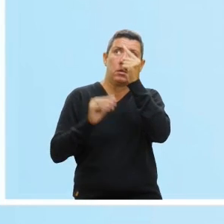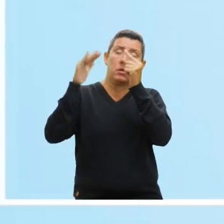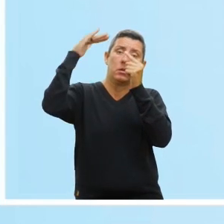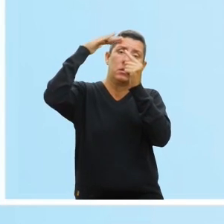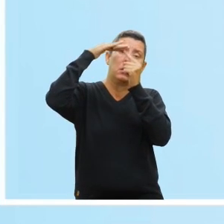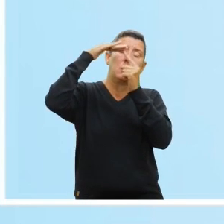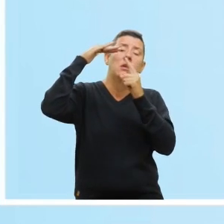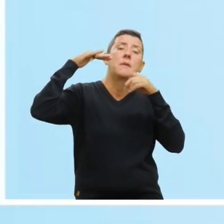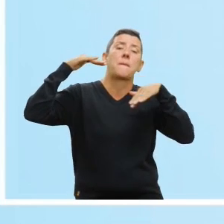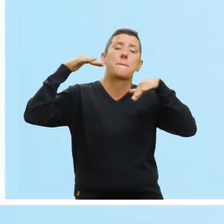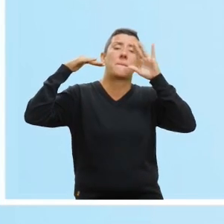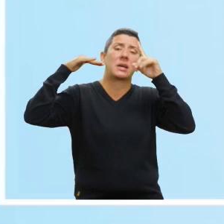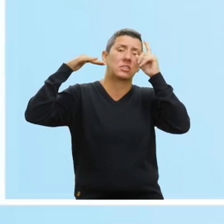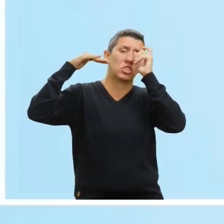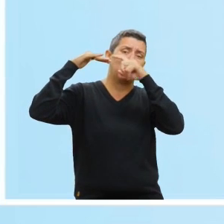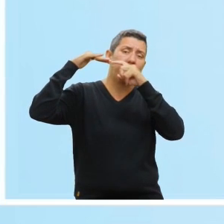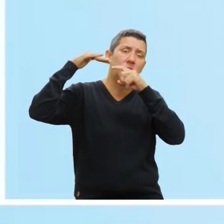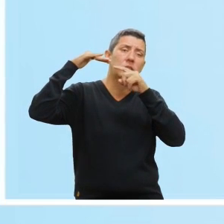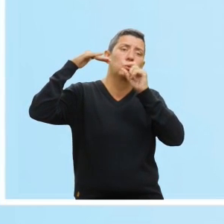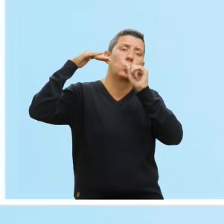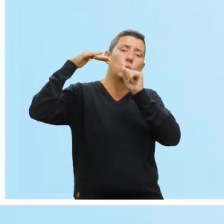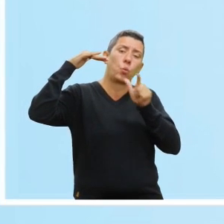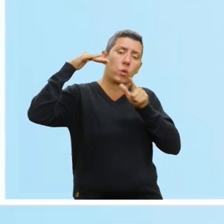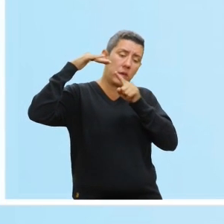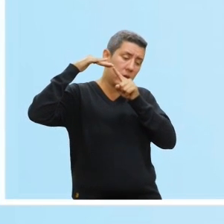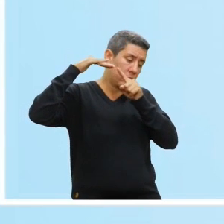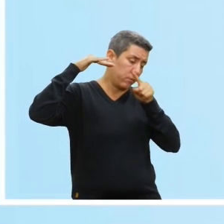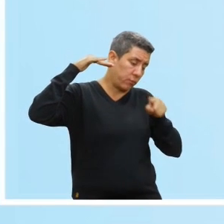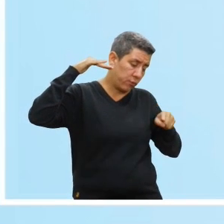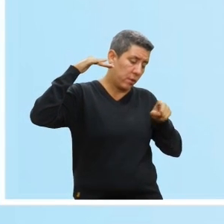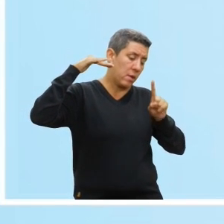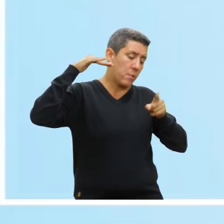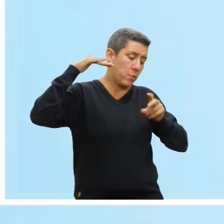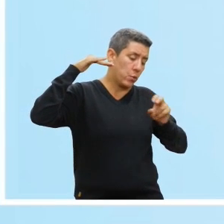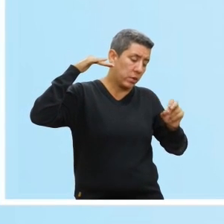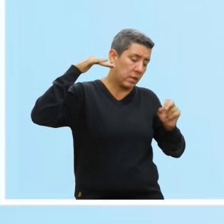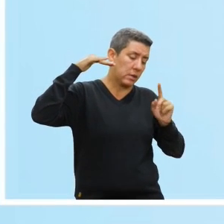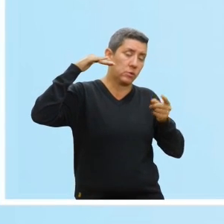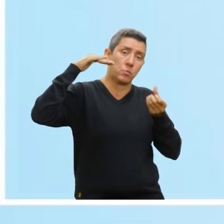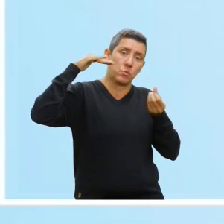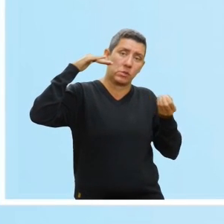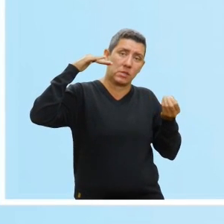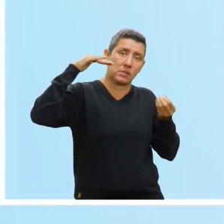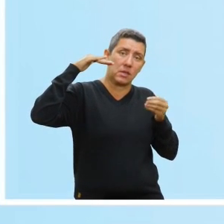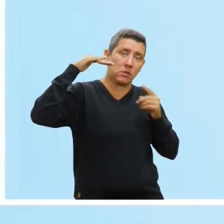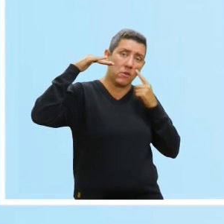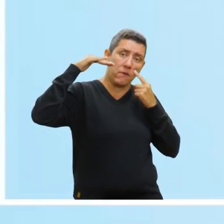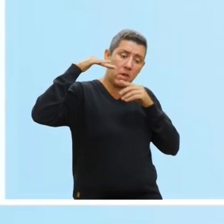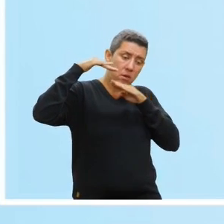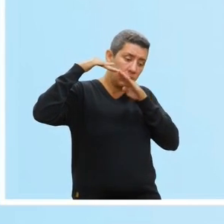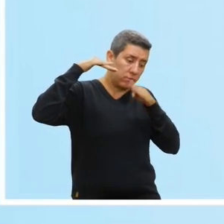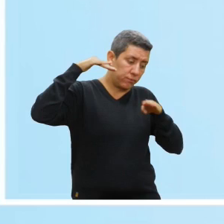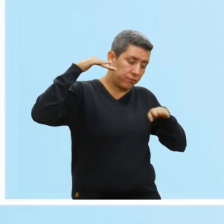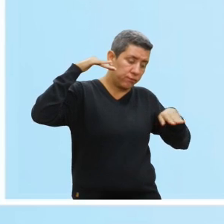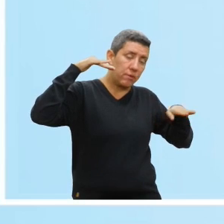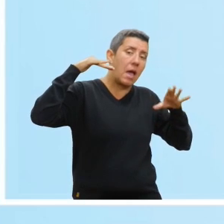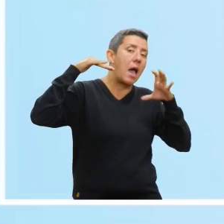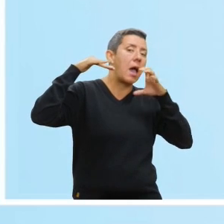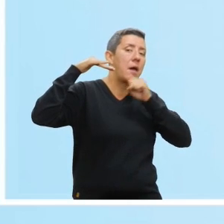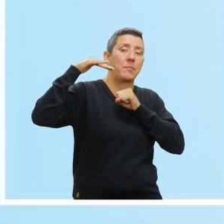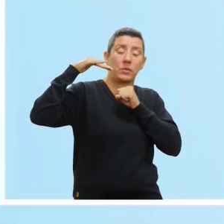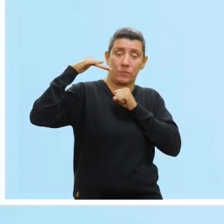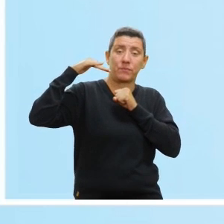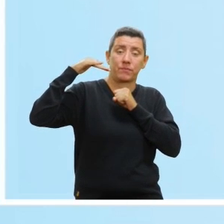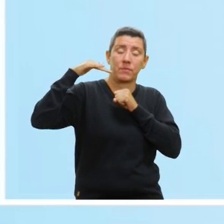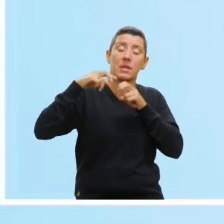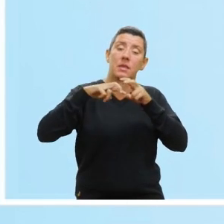muito maior do que aqui na faixa 1500, 1600. E é exatamente por isso que o DWDM,